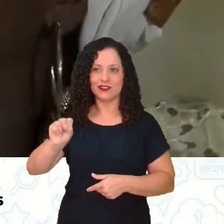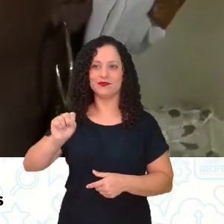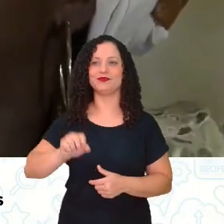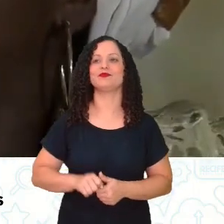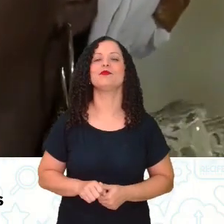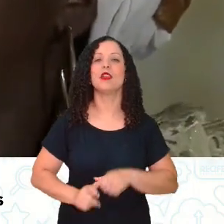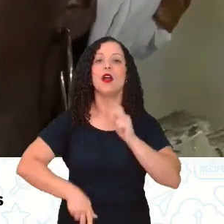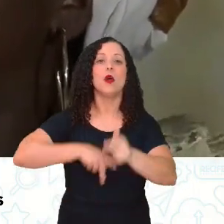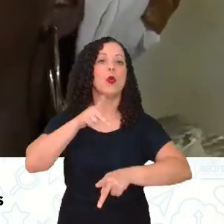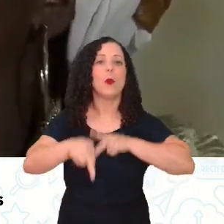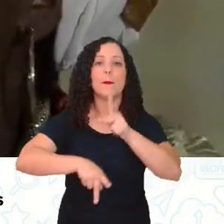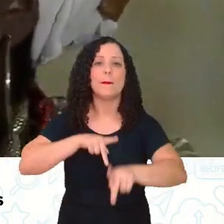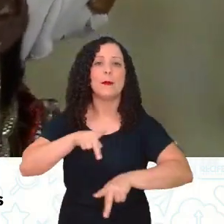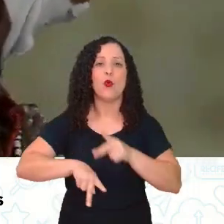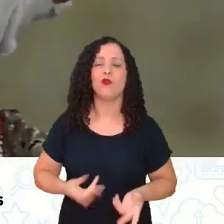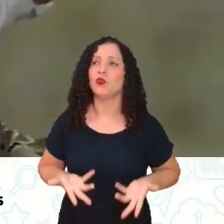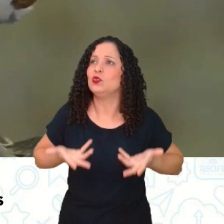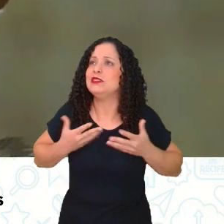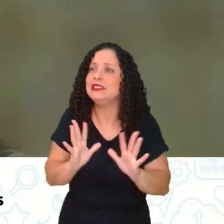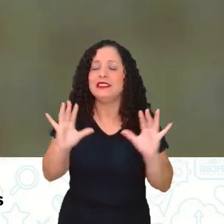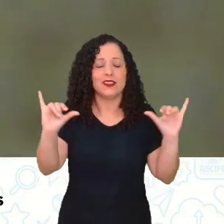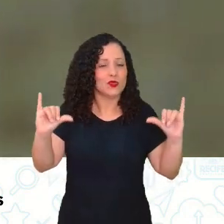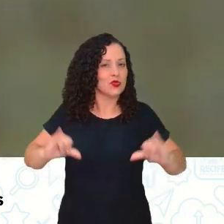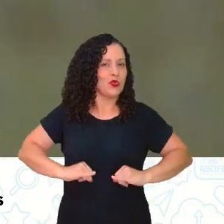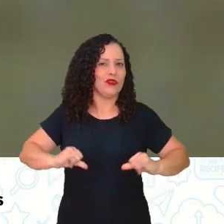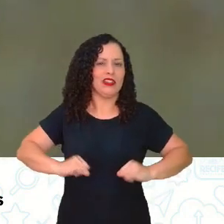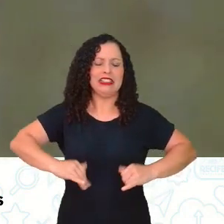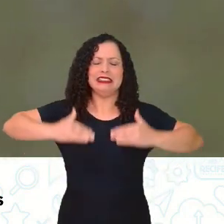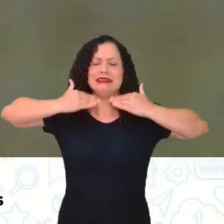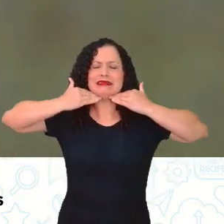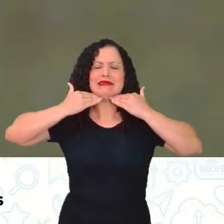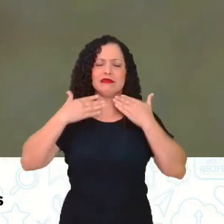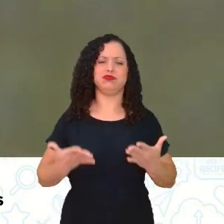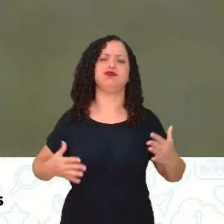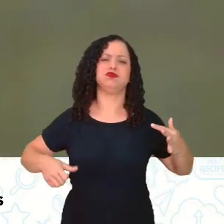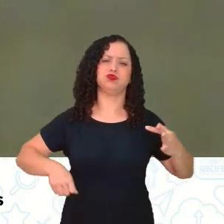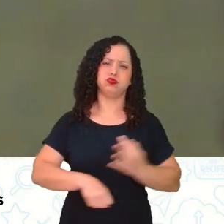Nosso povo não aguentava mais tanto sofrimento.